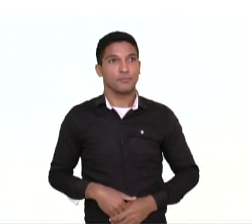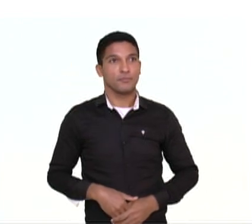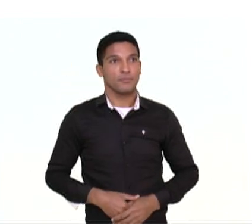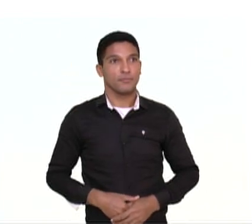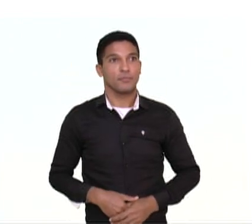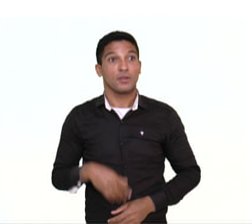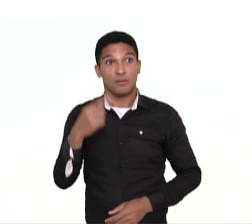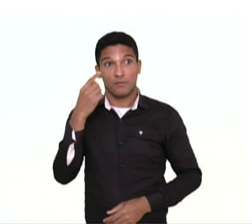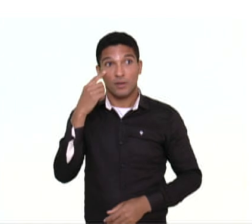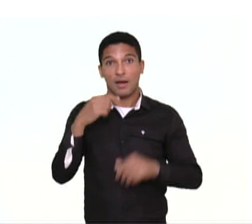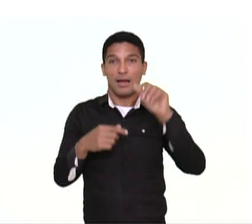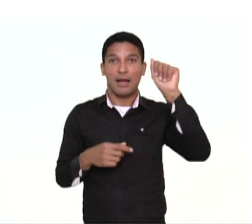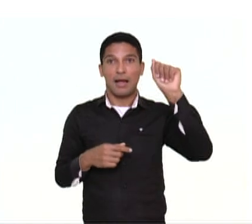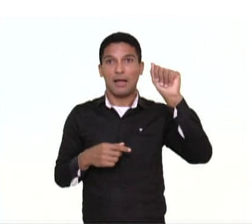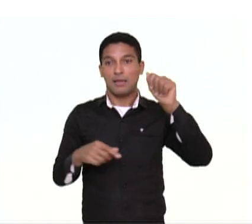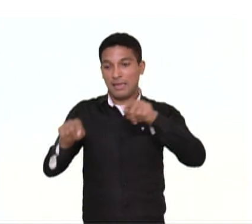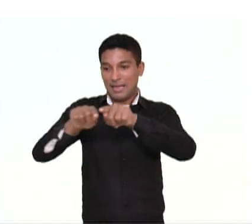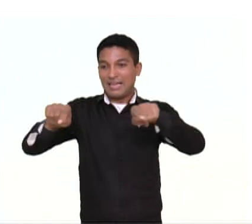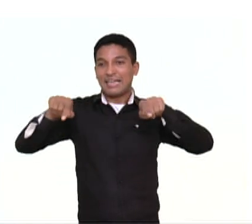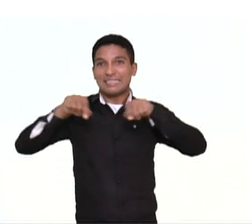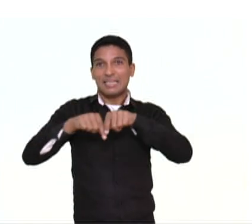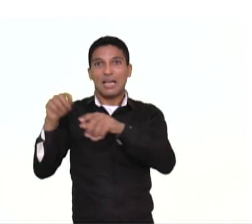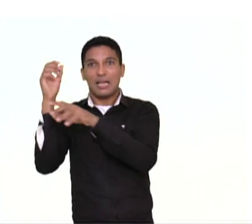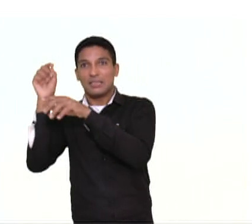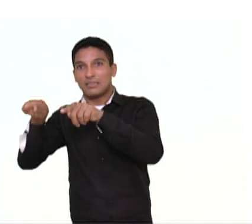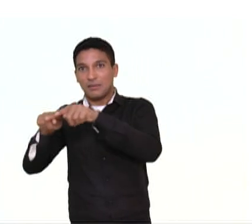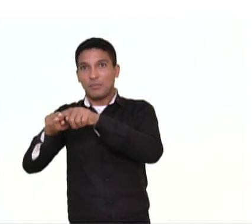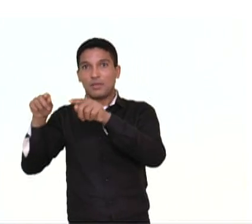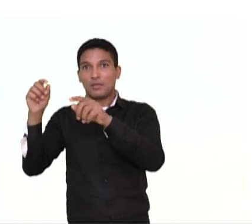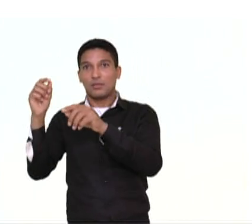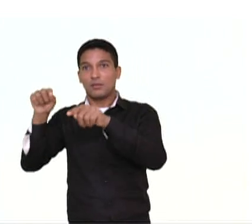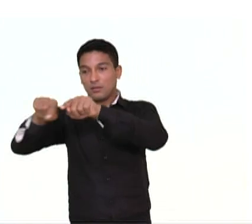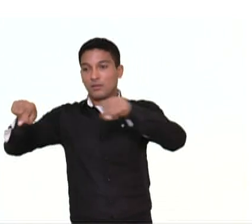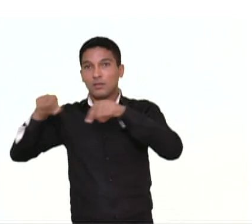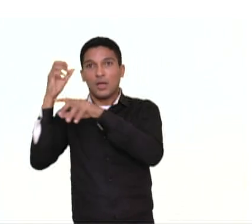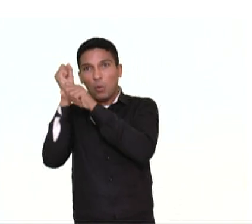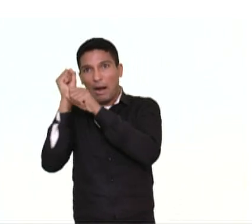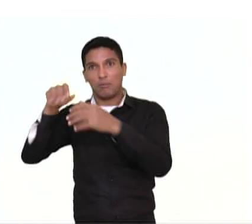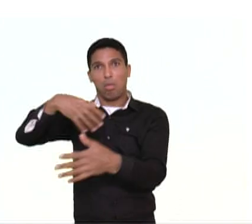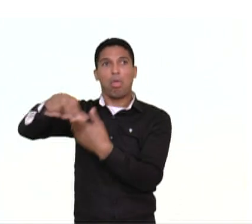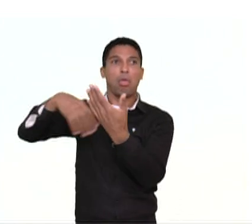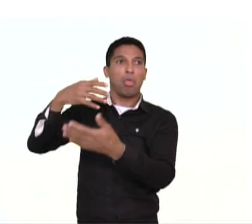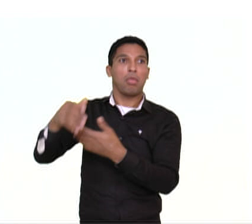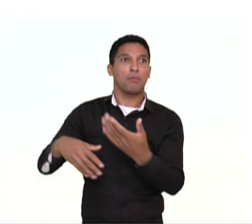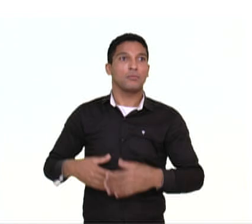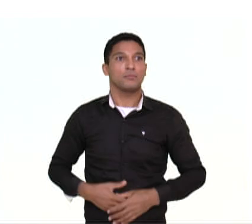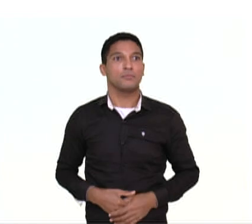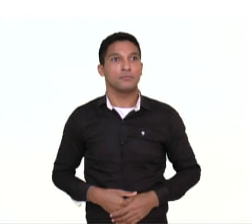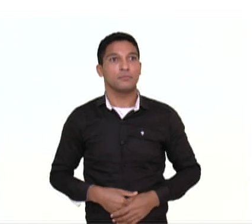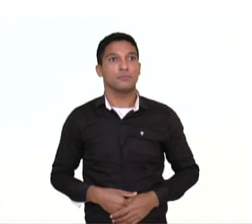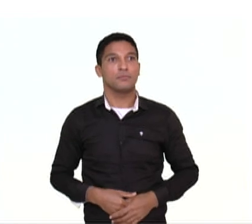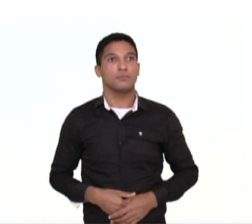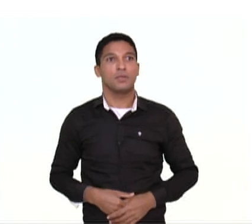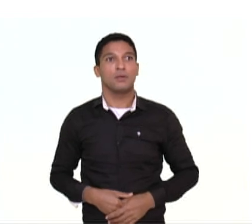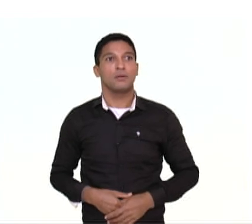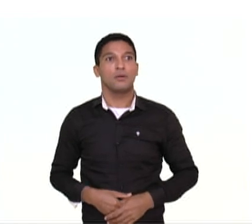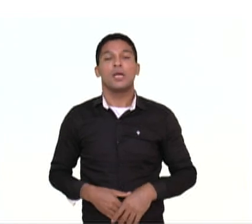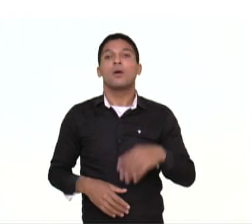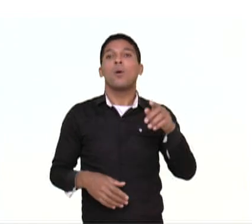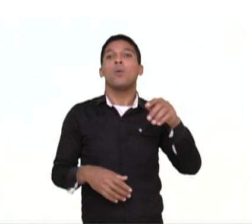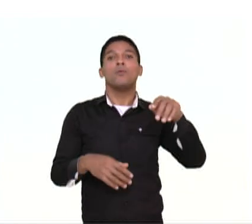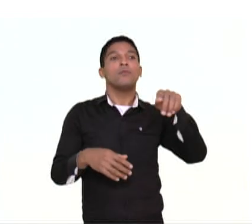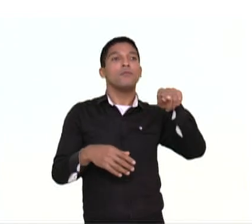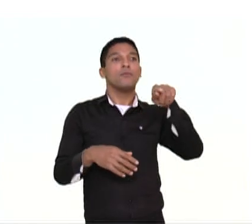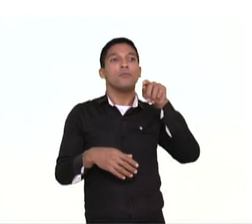segunda aulas. A letra C, visitei uma exposição de esculturas e quadros raras. E a letra